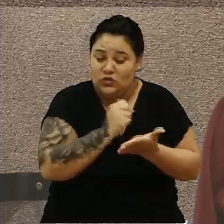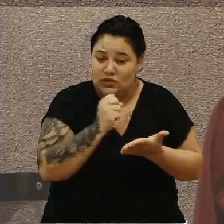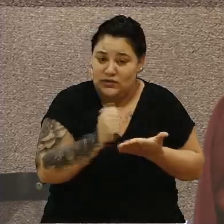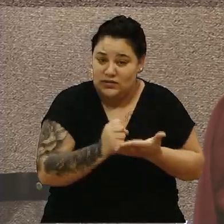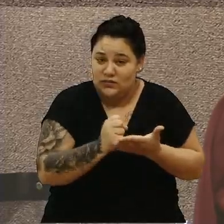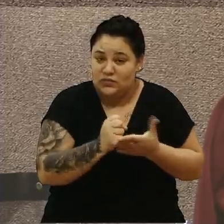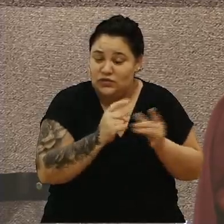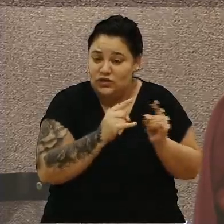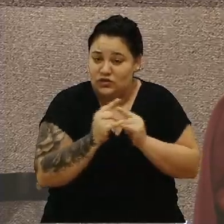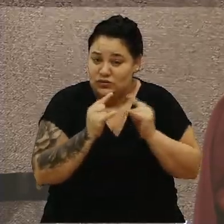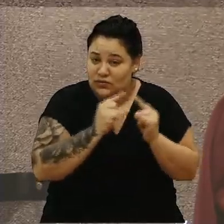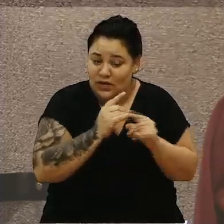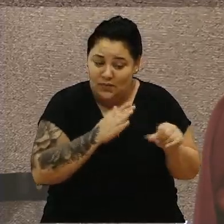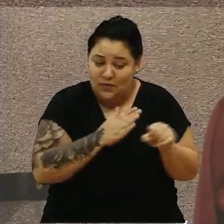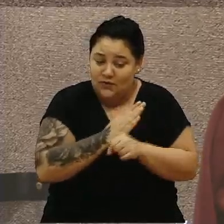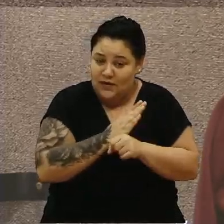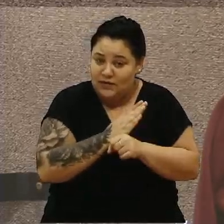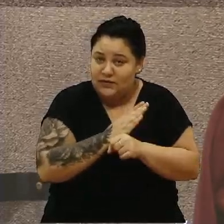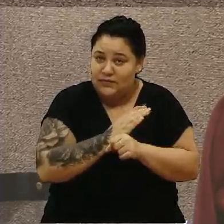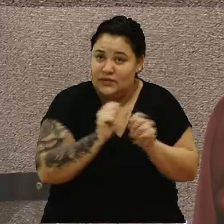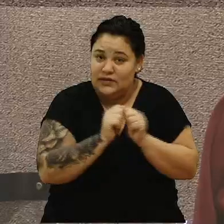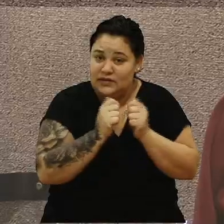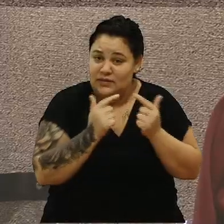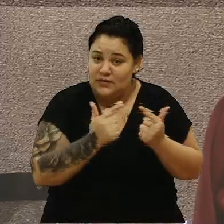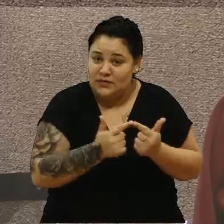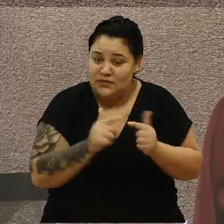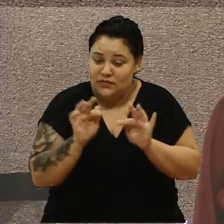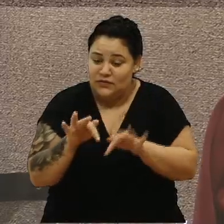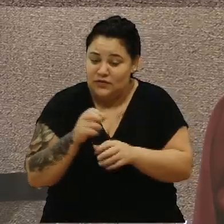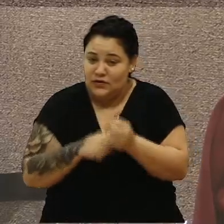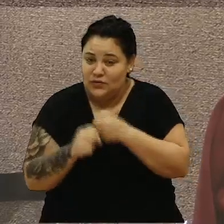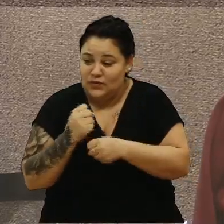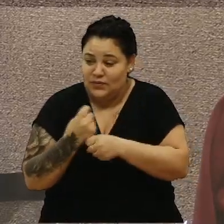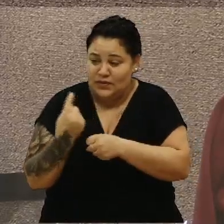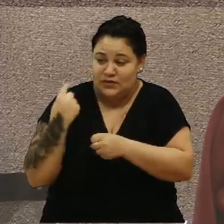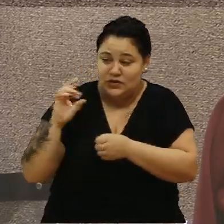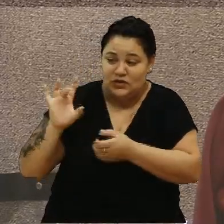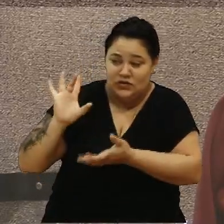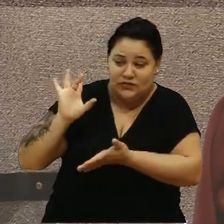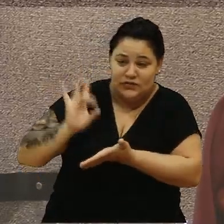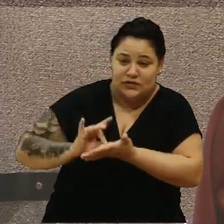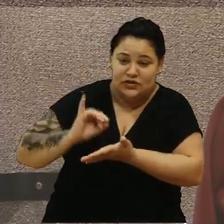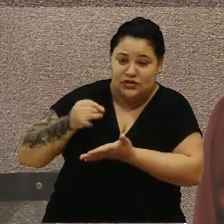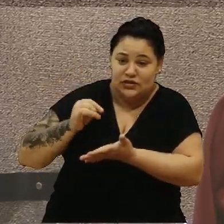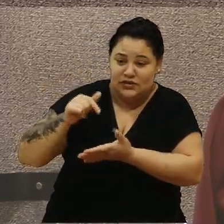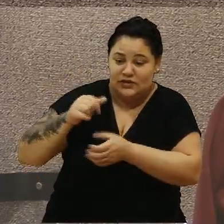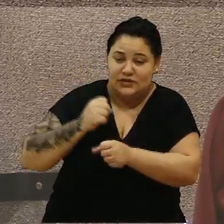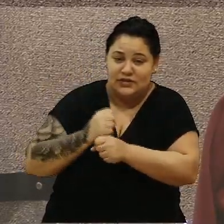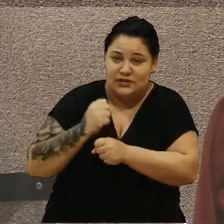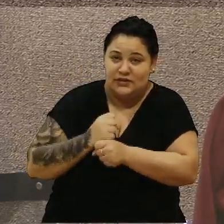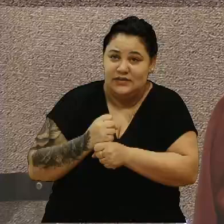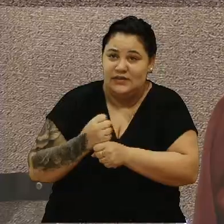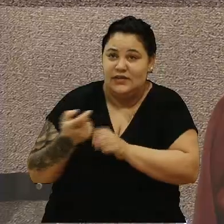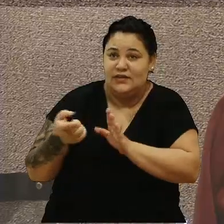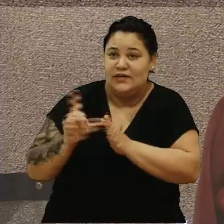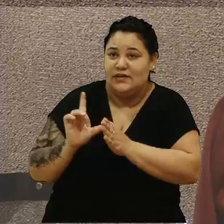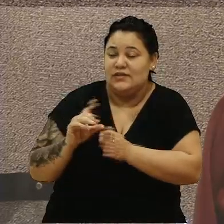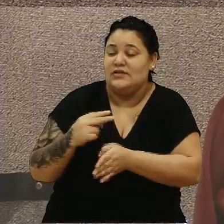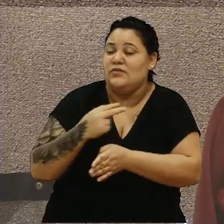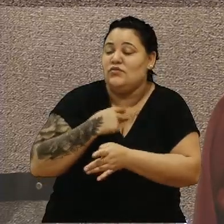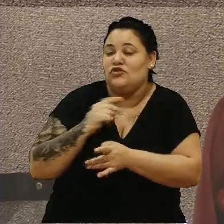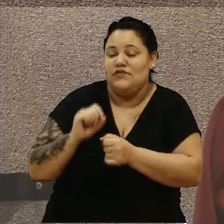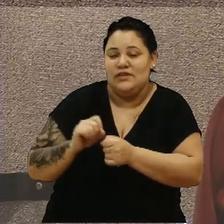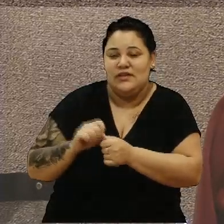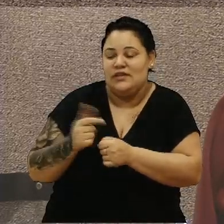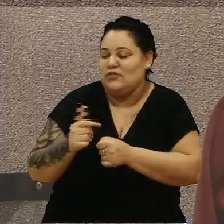pela Assembleia Legislativa no final do ano passado e que só vigorou em janeiro desse ano. Então, antes nem se podia fazer porque não havia essa